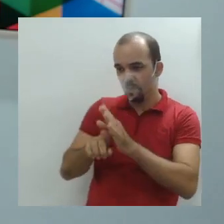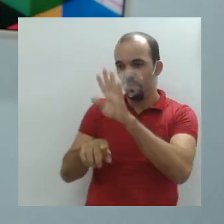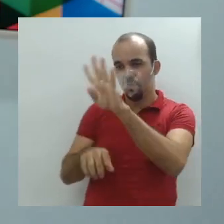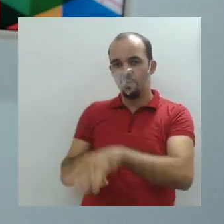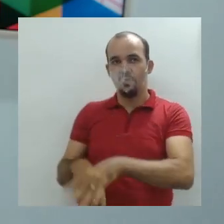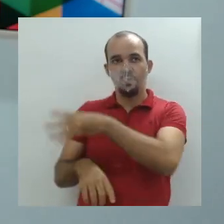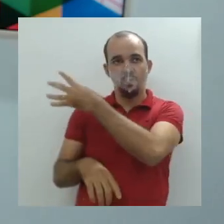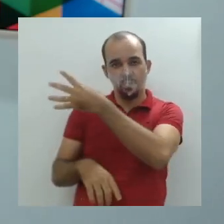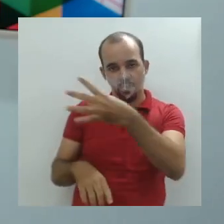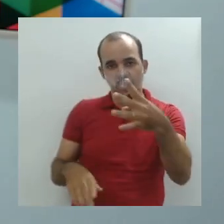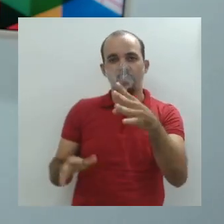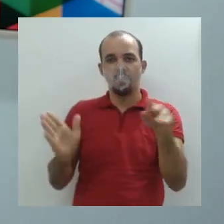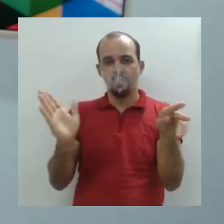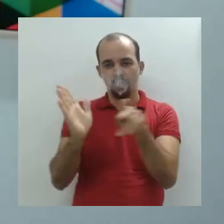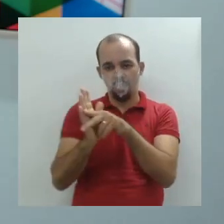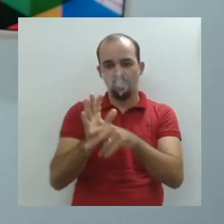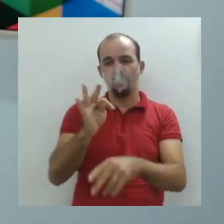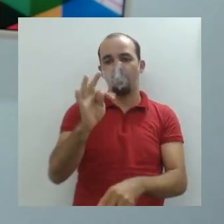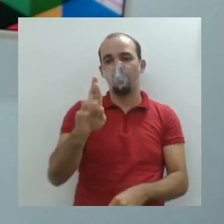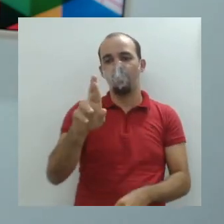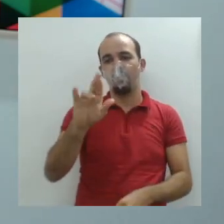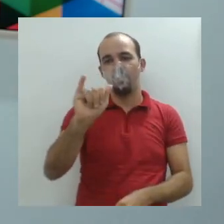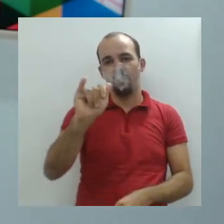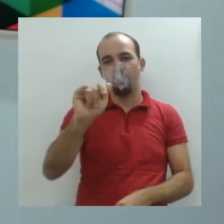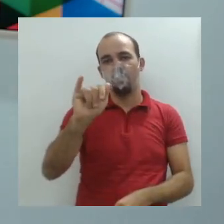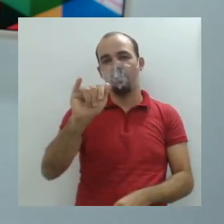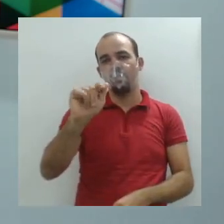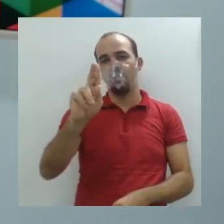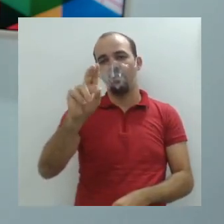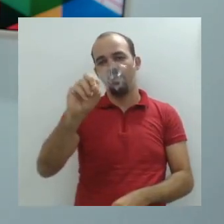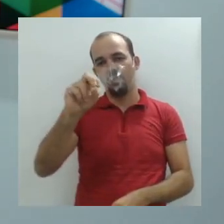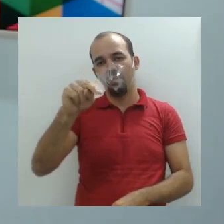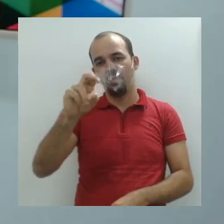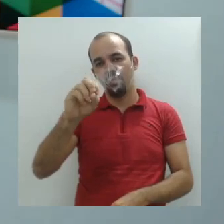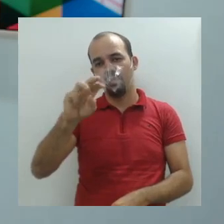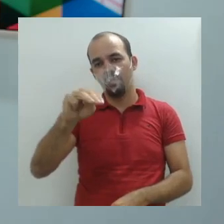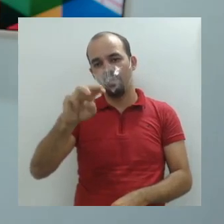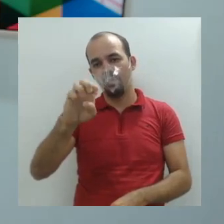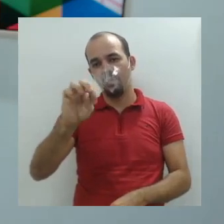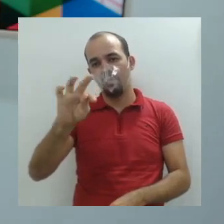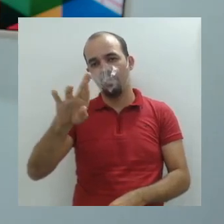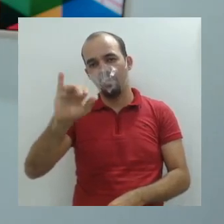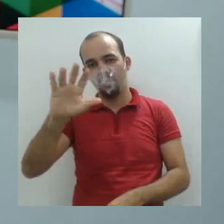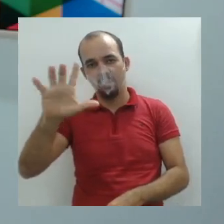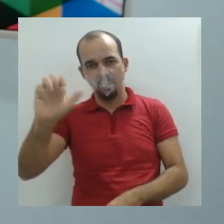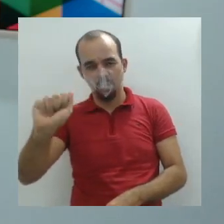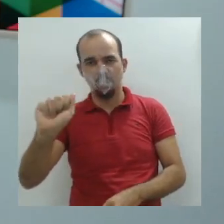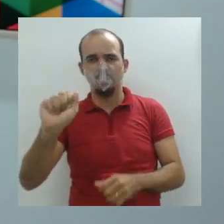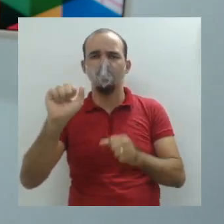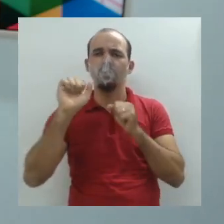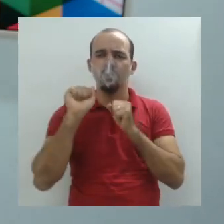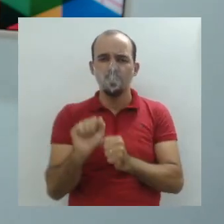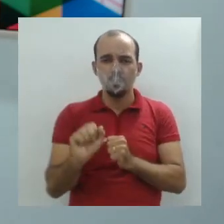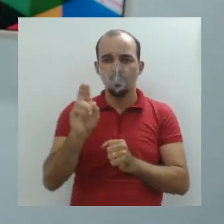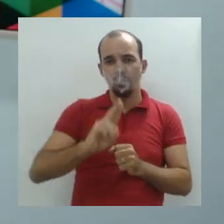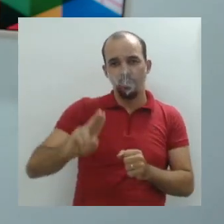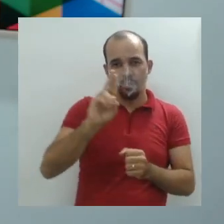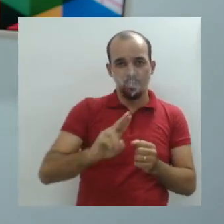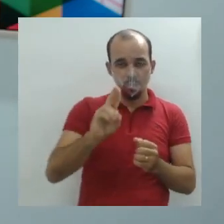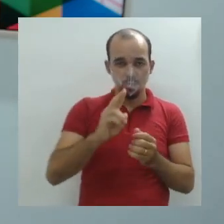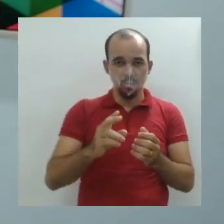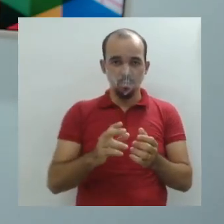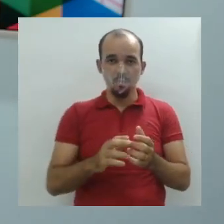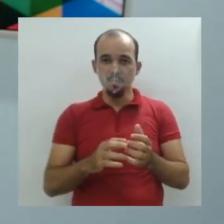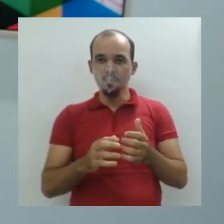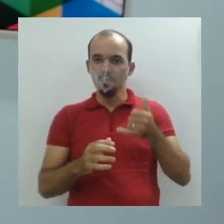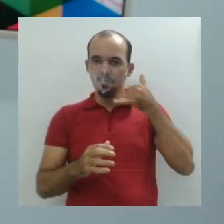como você também tem esse cálculo na tua calculadora. Abre o teu aplicativo do celular, a calculadora, bota a calculadora científica